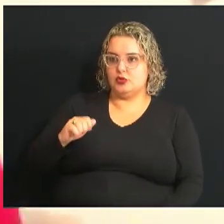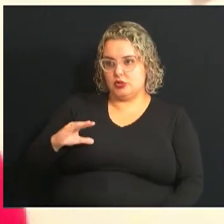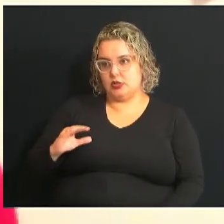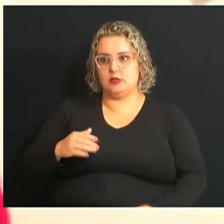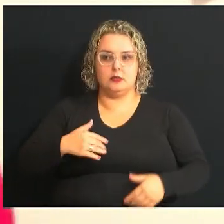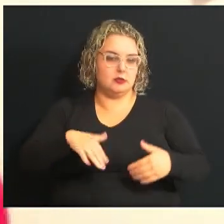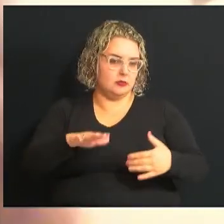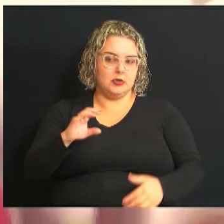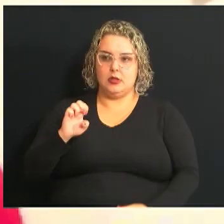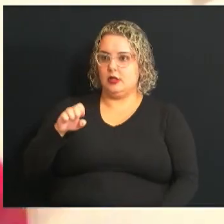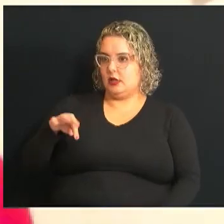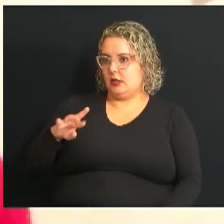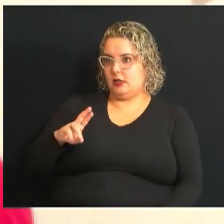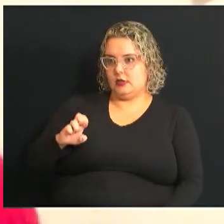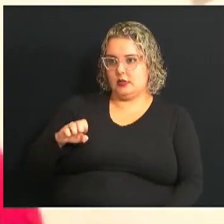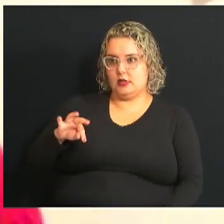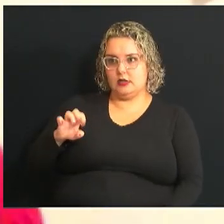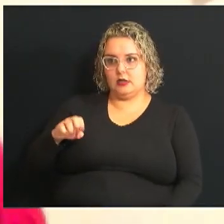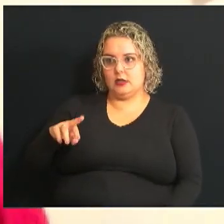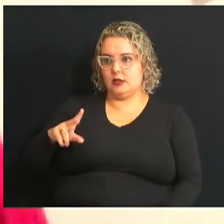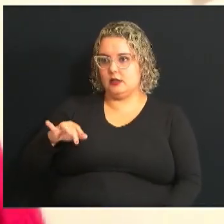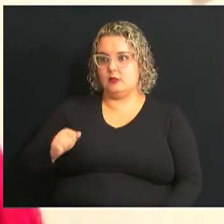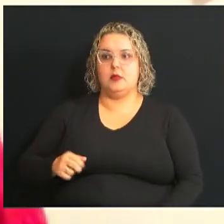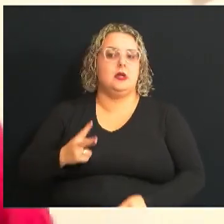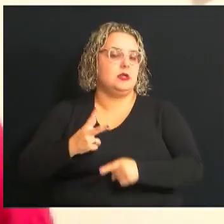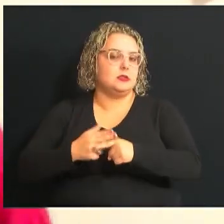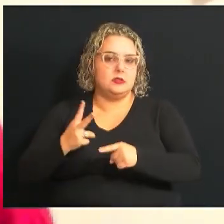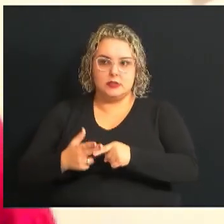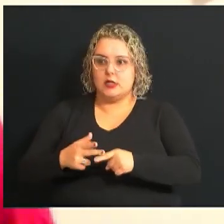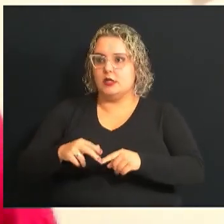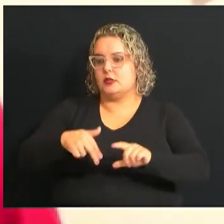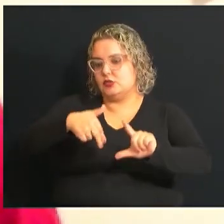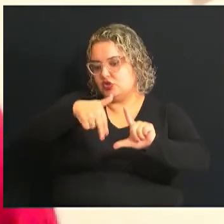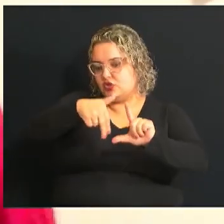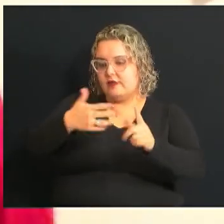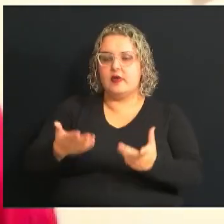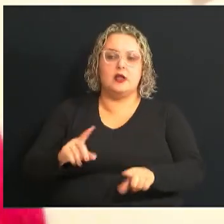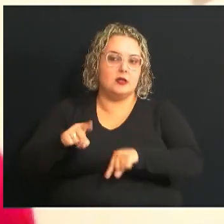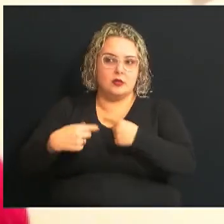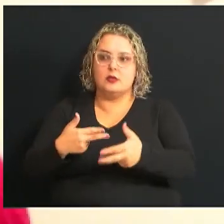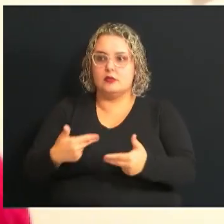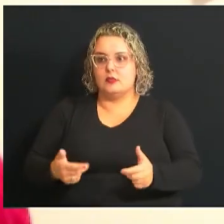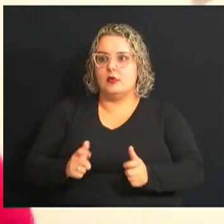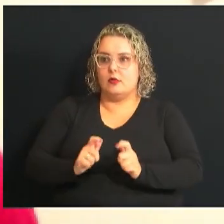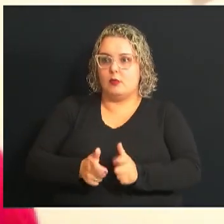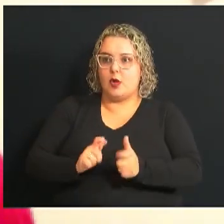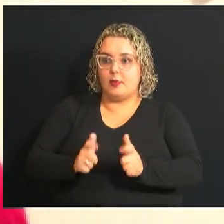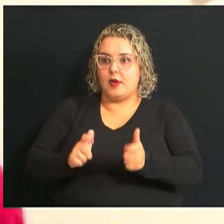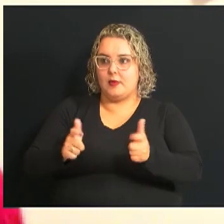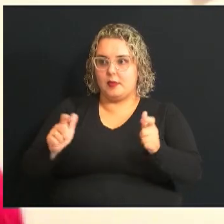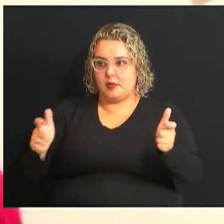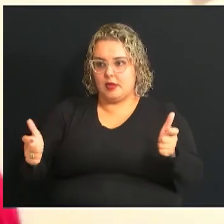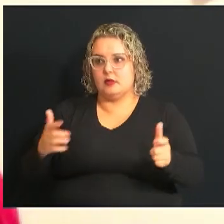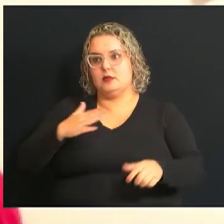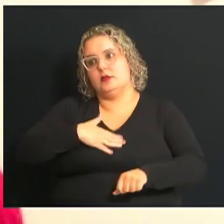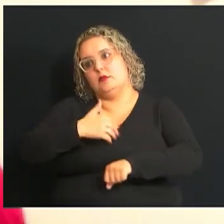fazia novelas, programas, seriados e tal, e estava naquele crescente na minha